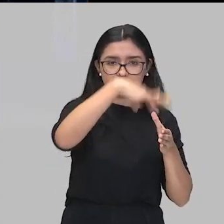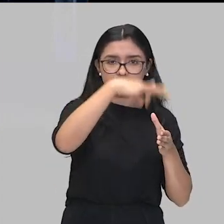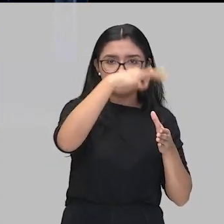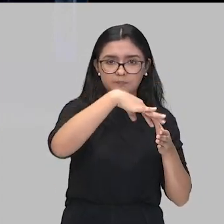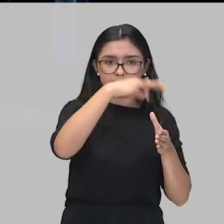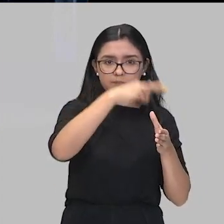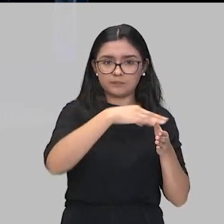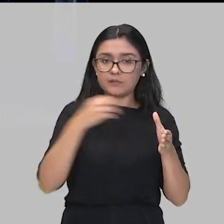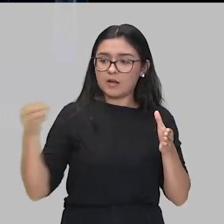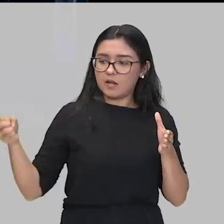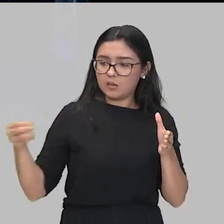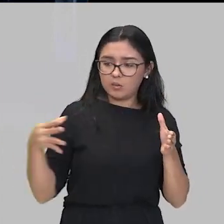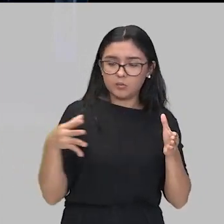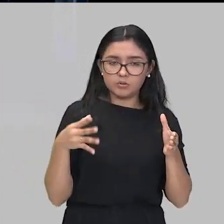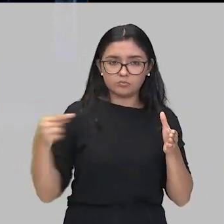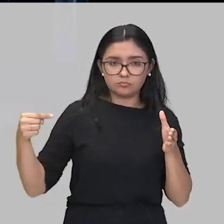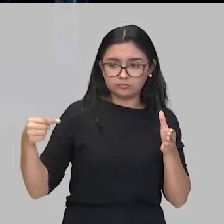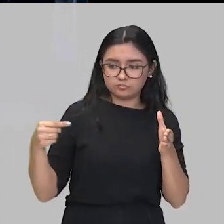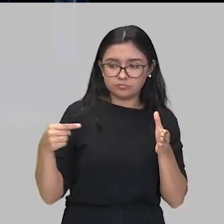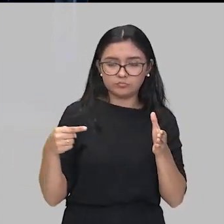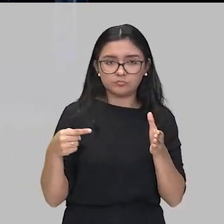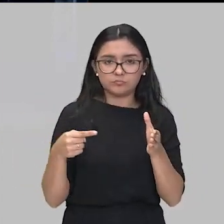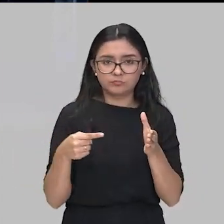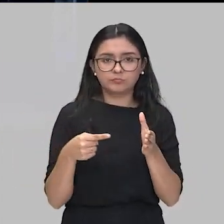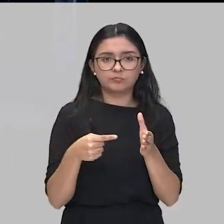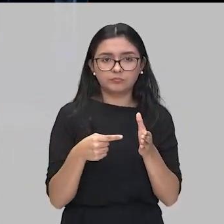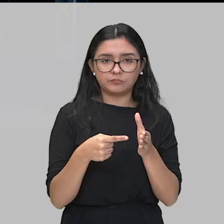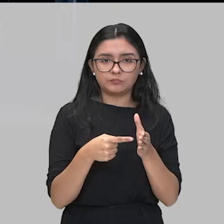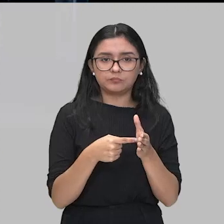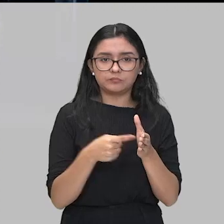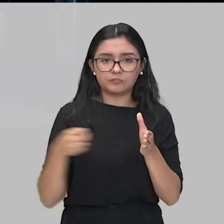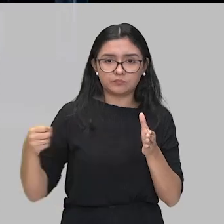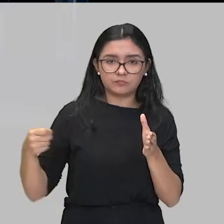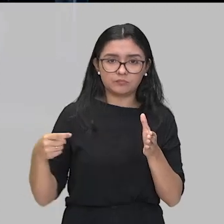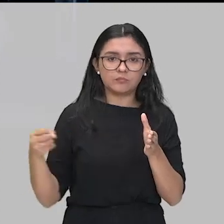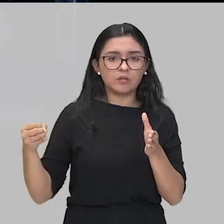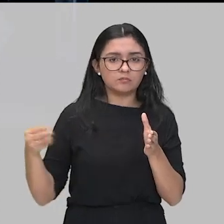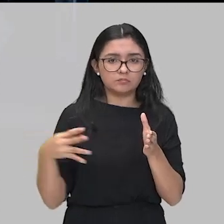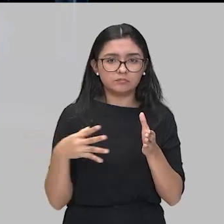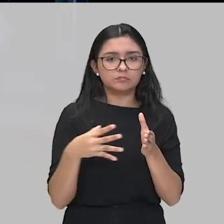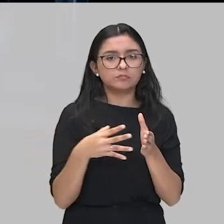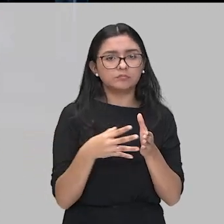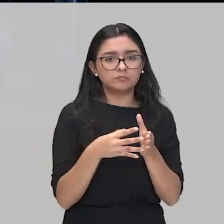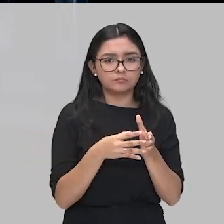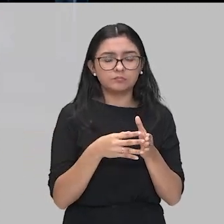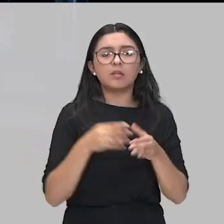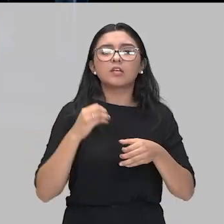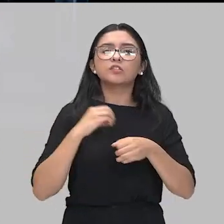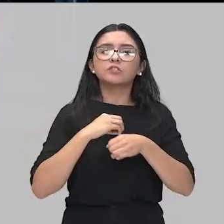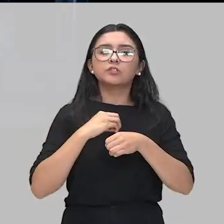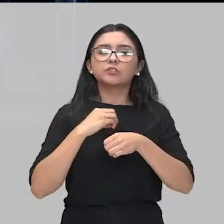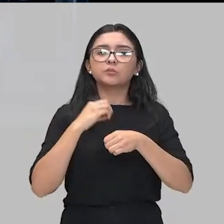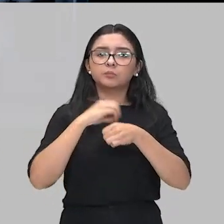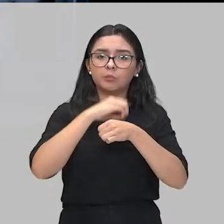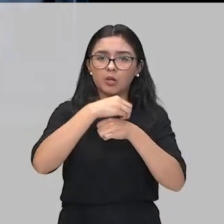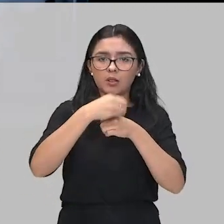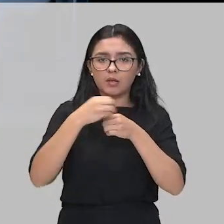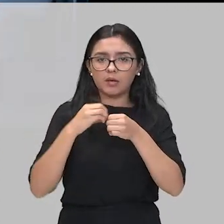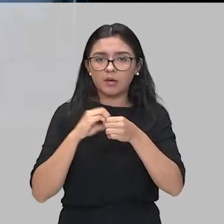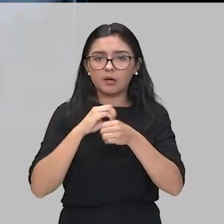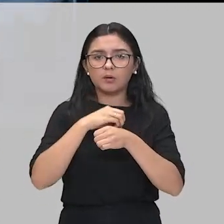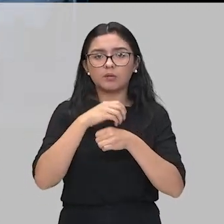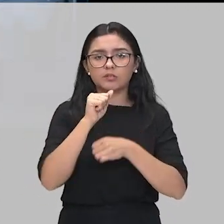se a luz estivesse passando pela atmosfera, estivesse passando pelas moléculas de ar,